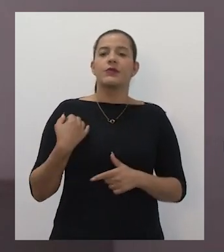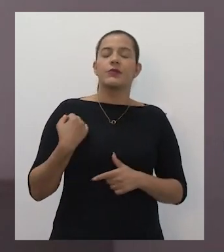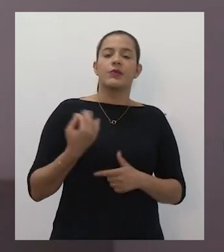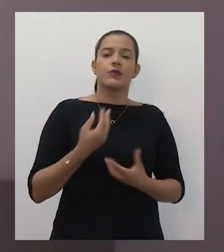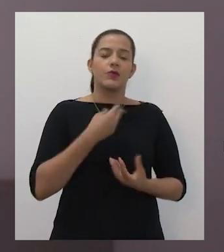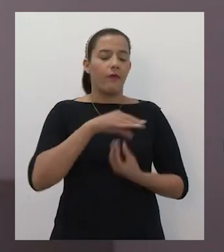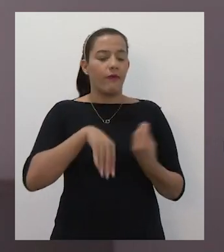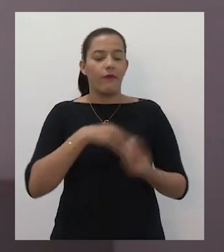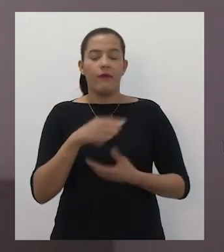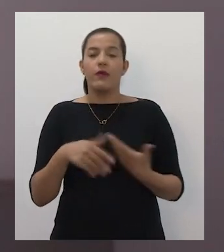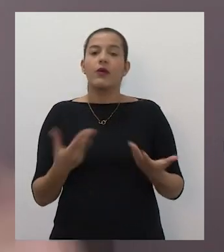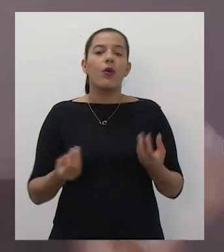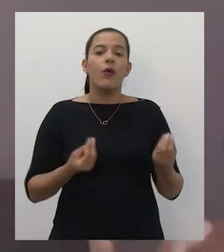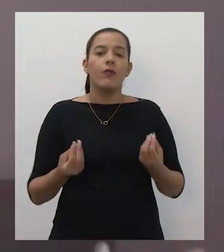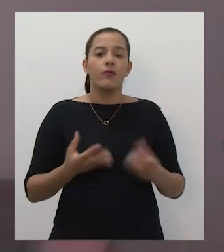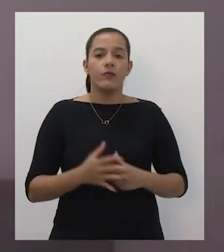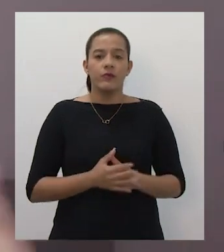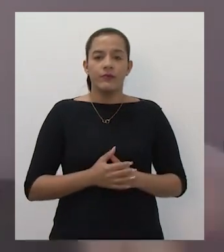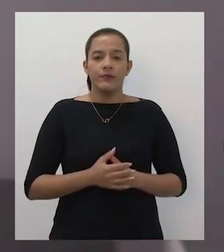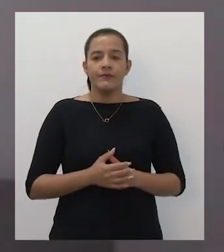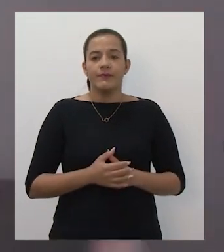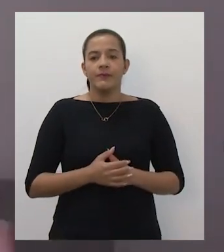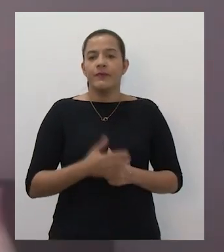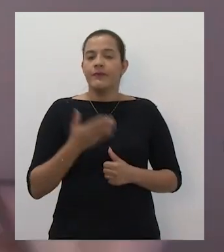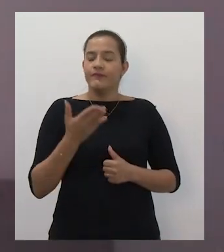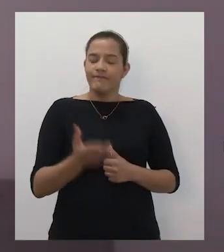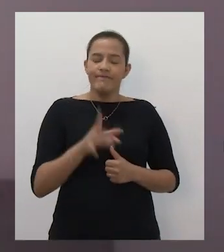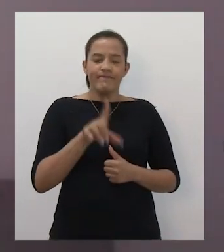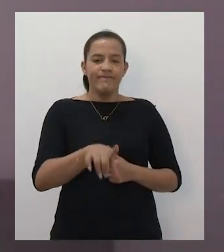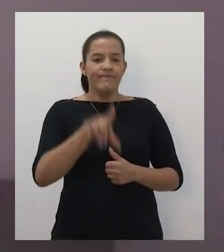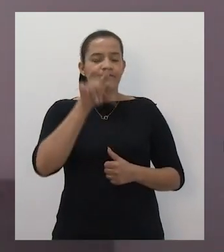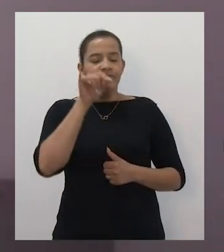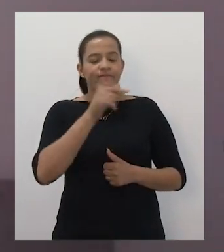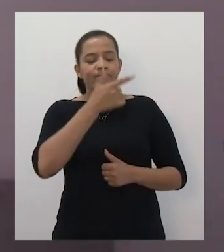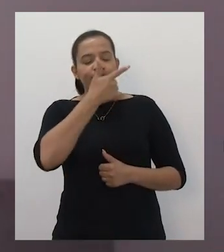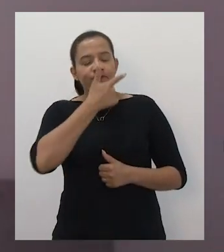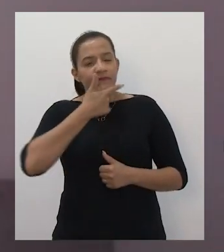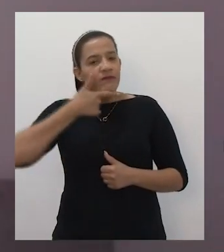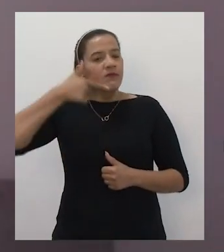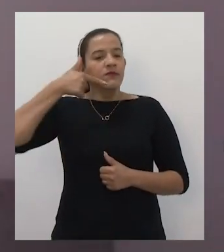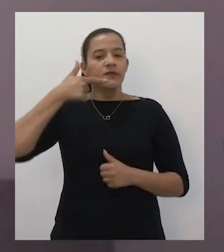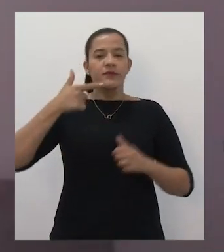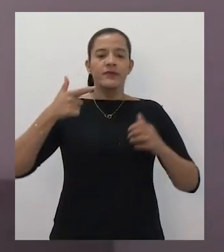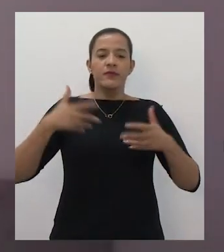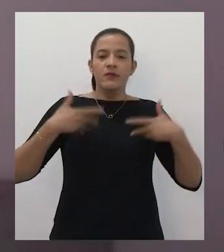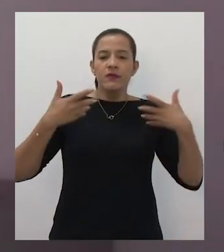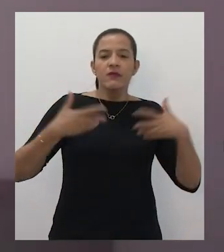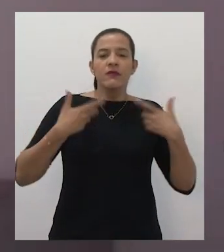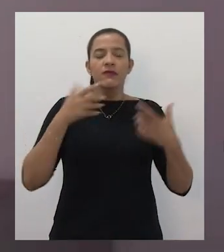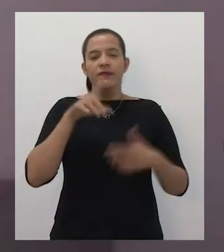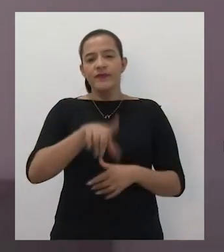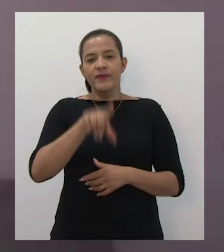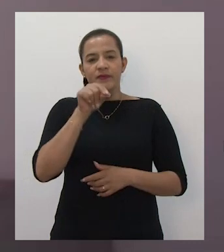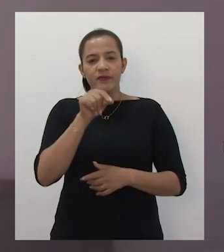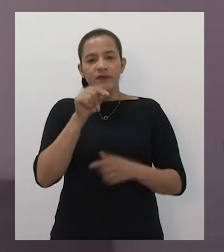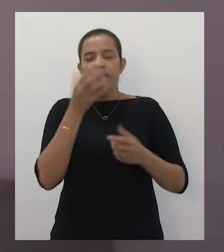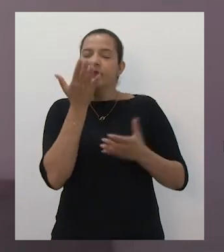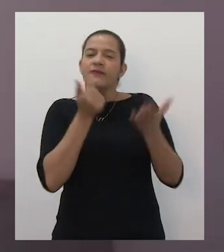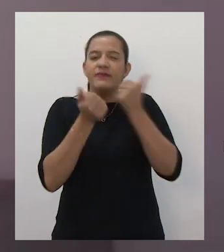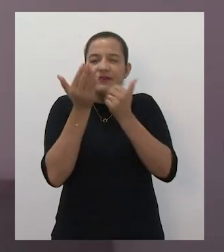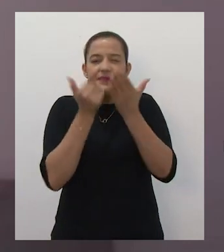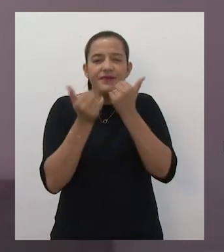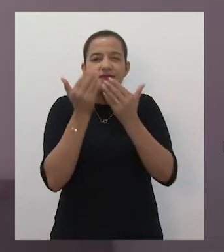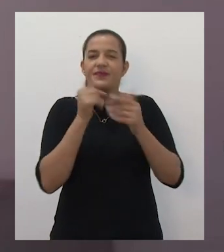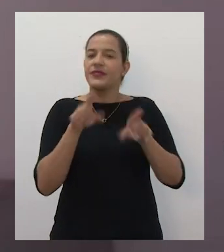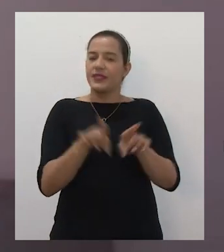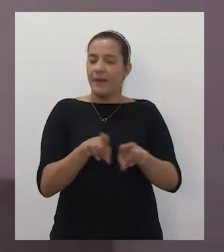todo? E aí vocês então optaram pela alegria, pelo sorriso, e isso é muito bacana. As próprias comidinhas, né, também